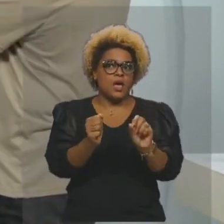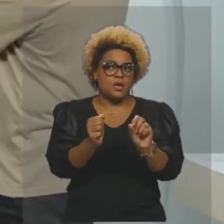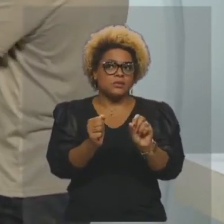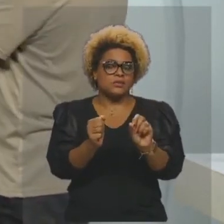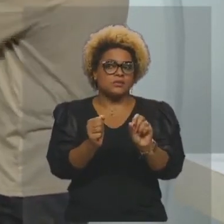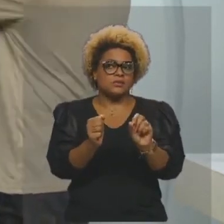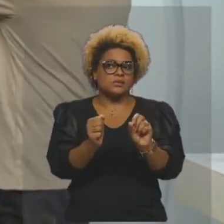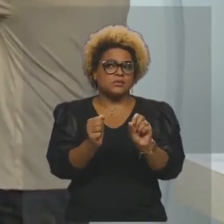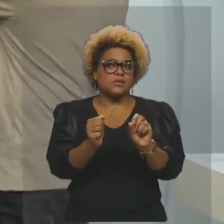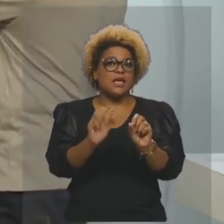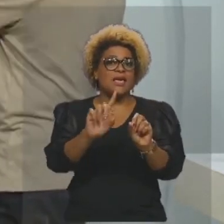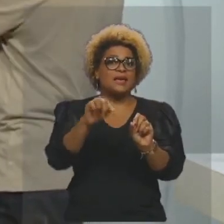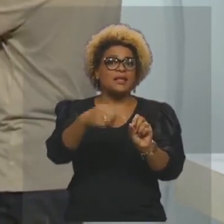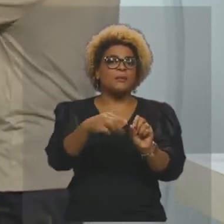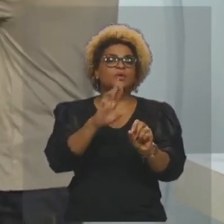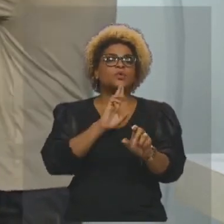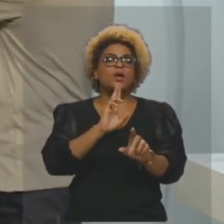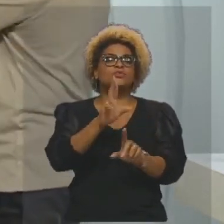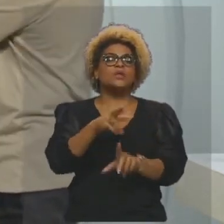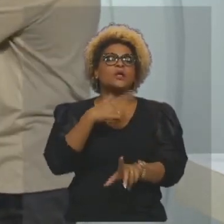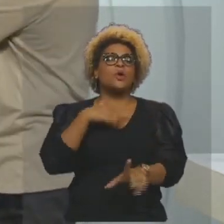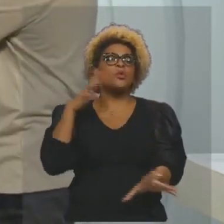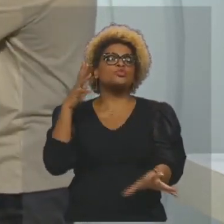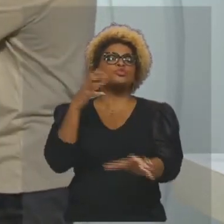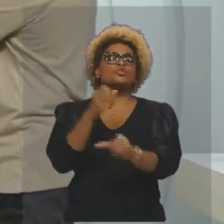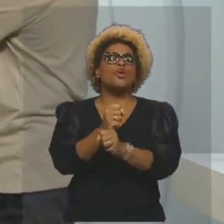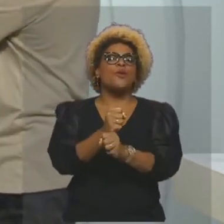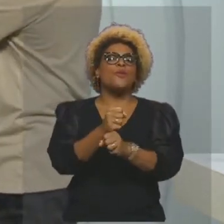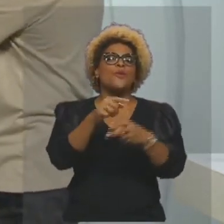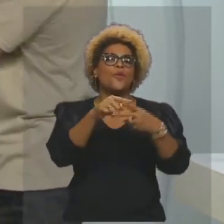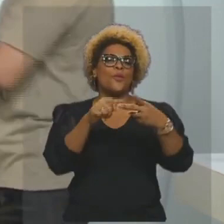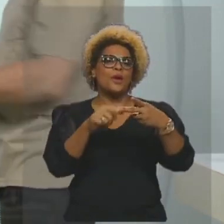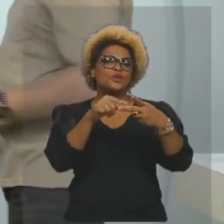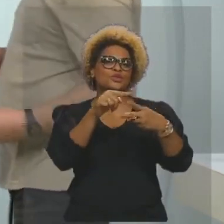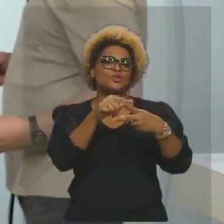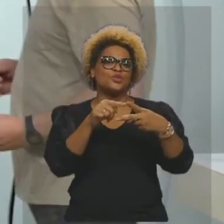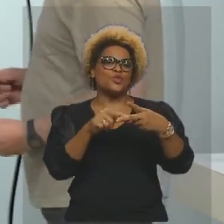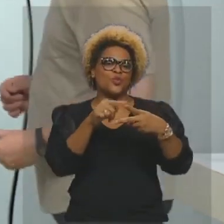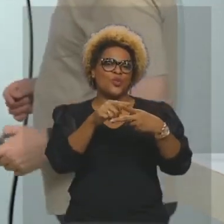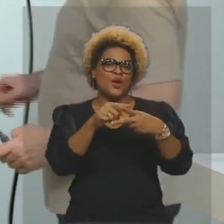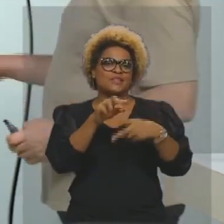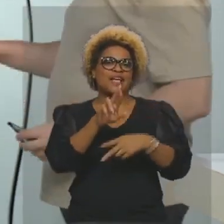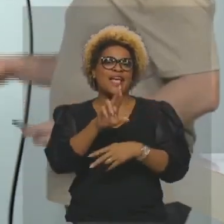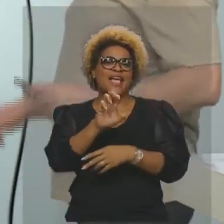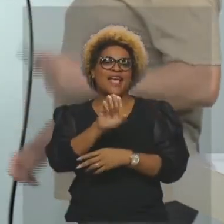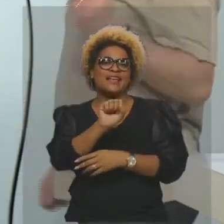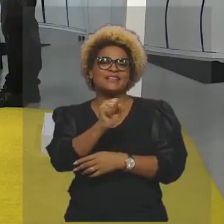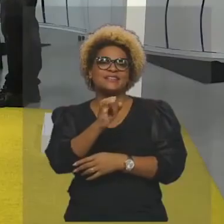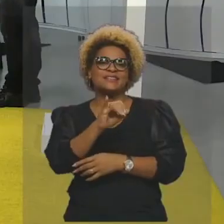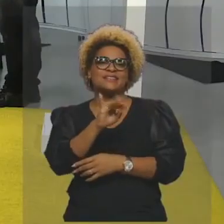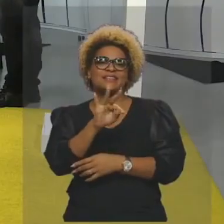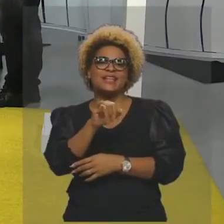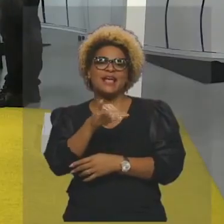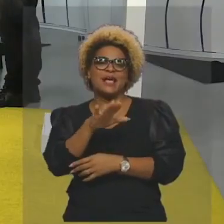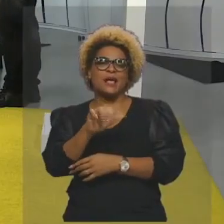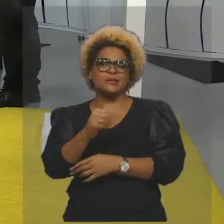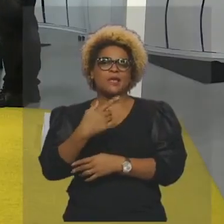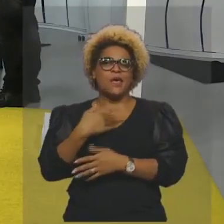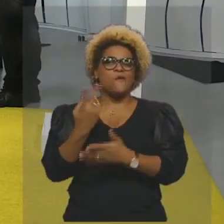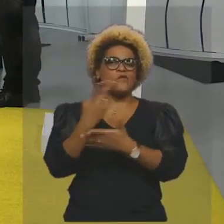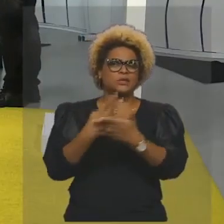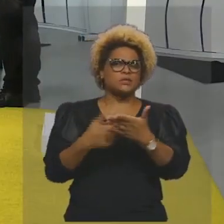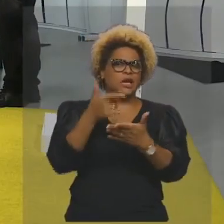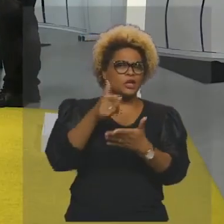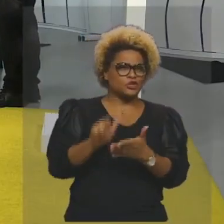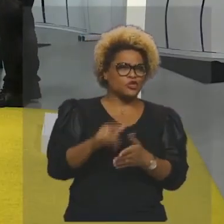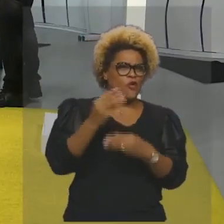esse resultado e vou somar com as outras 2 resistências, que aí vai ficar em série, tá? Acho melhor redesenhar o circuito para vocês verem